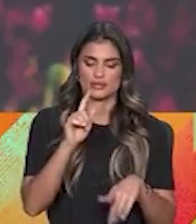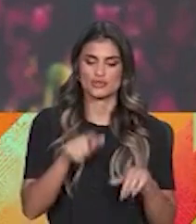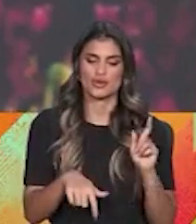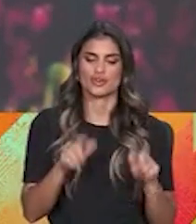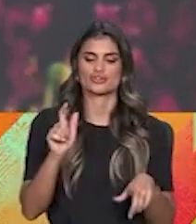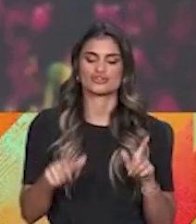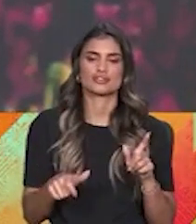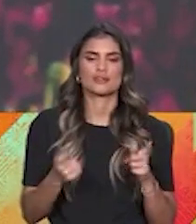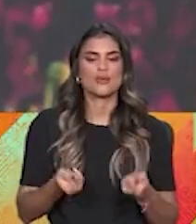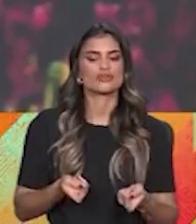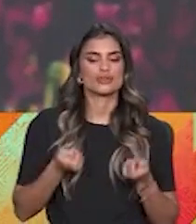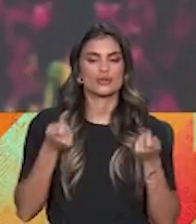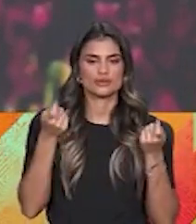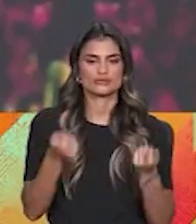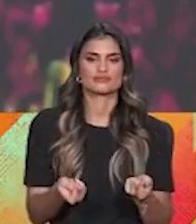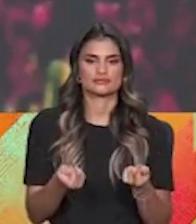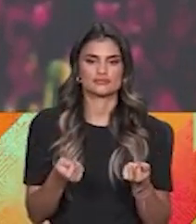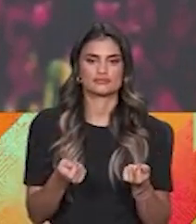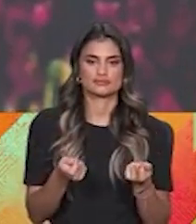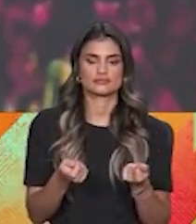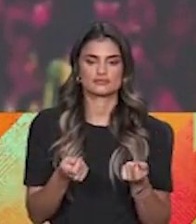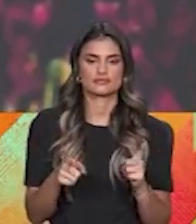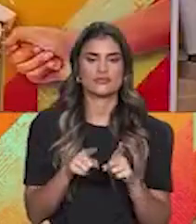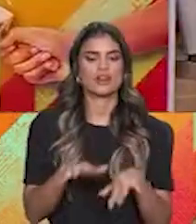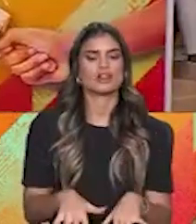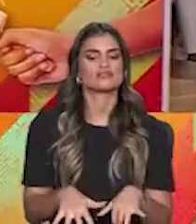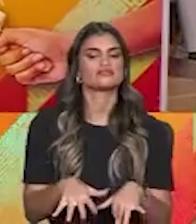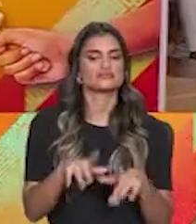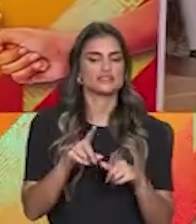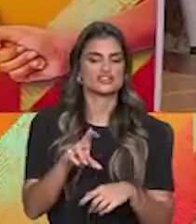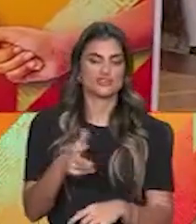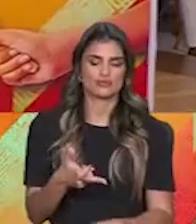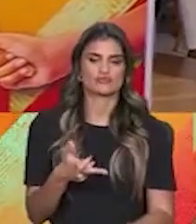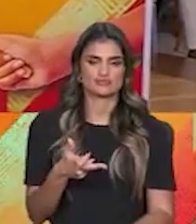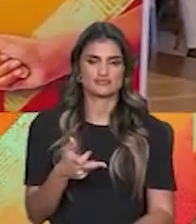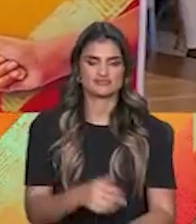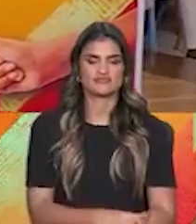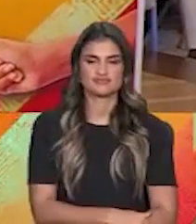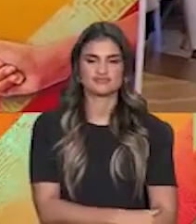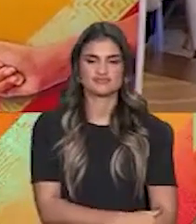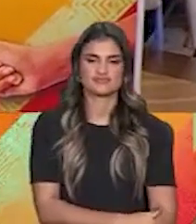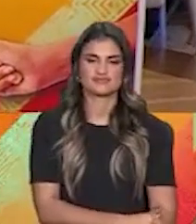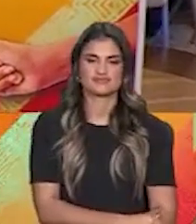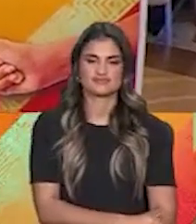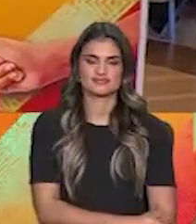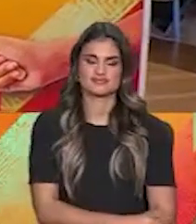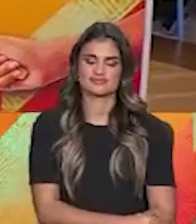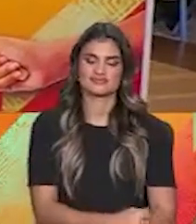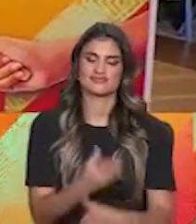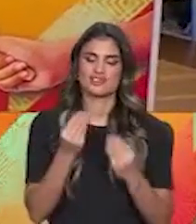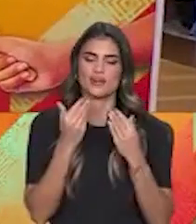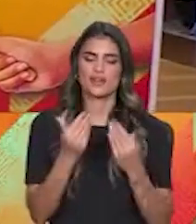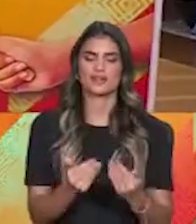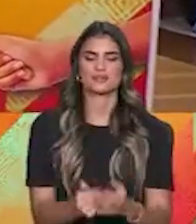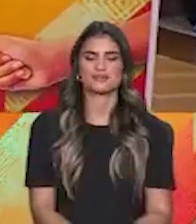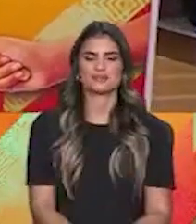têm apostado imenso naquilo que é o desenvolver da região. Sim, senhora. Sim, muito obrigada. São